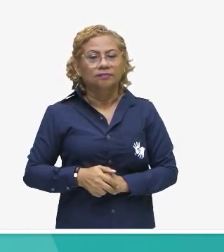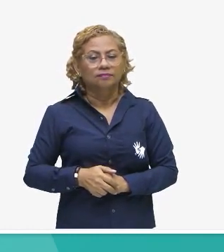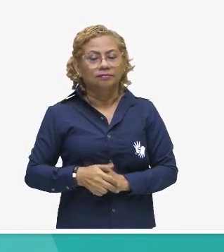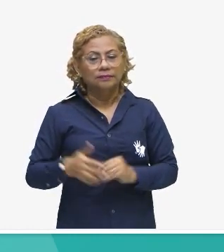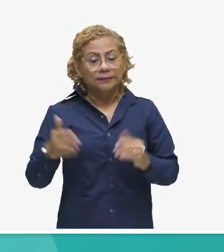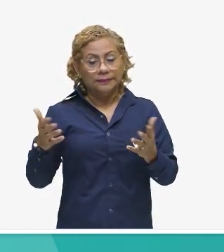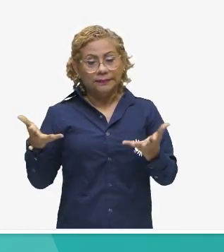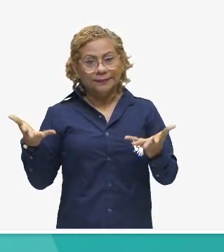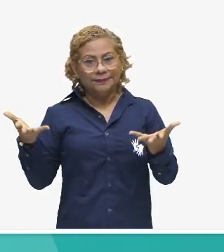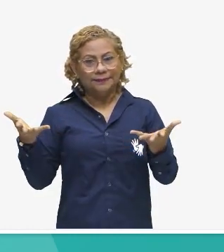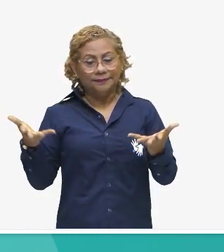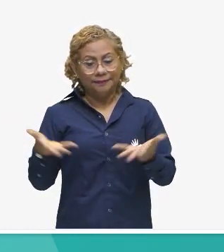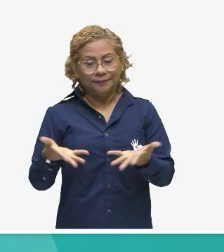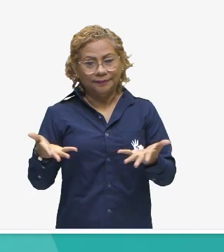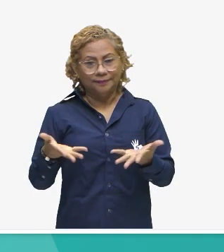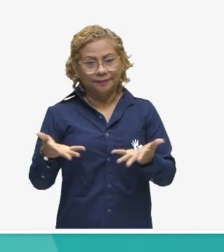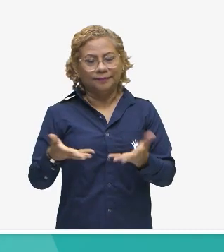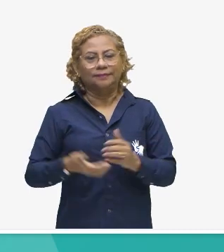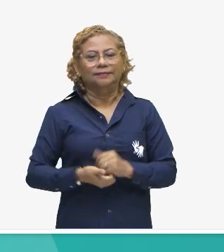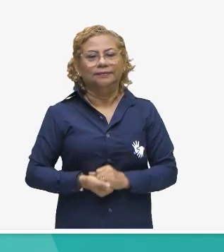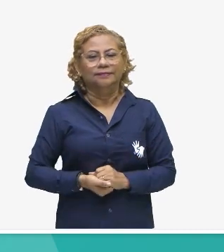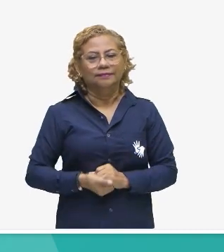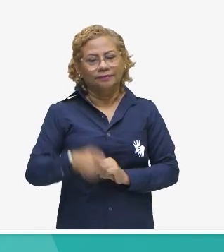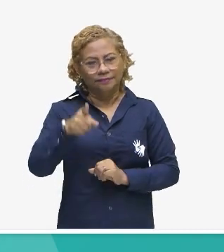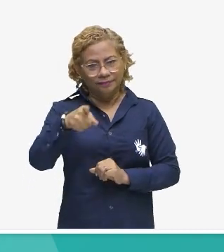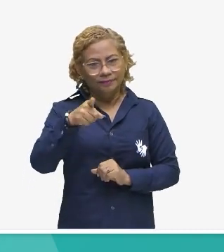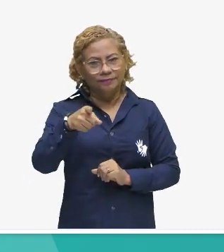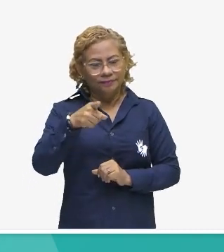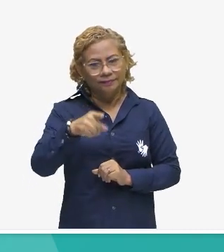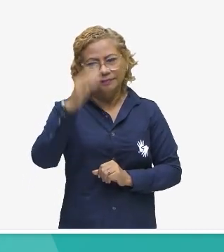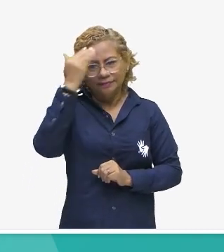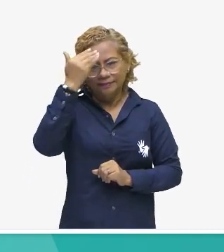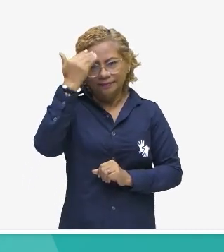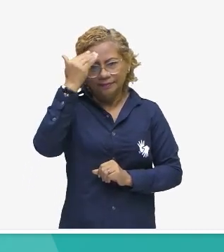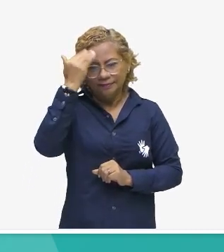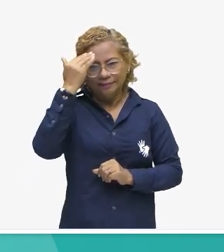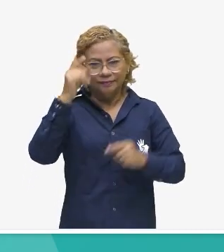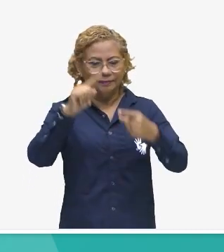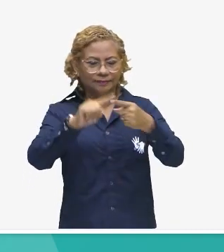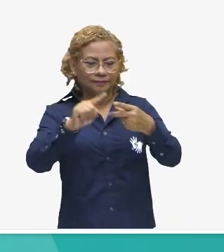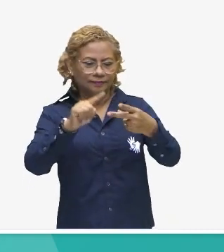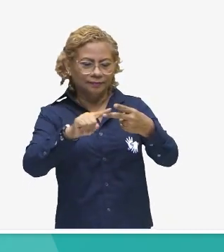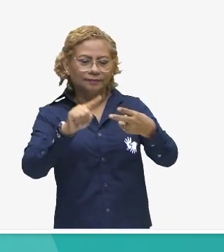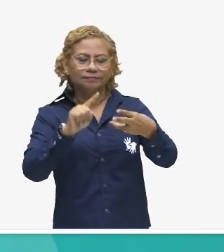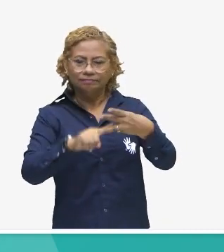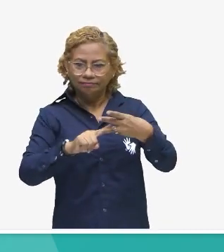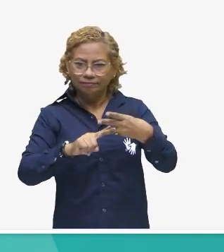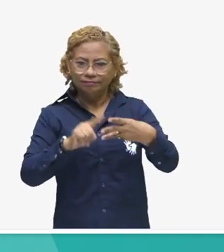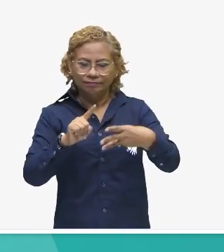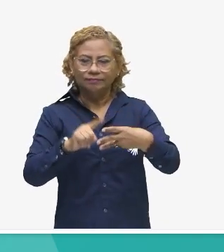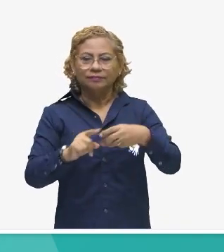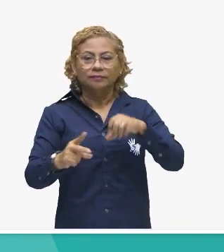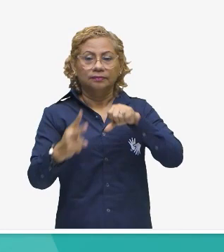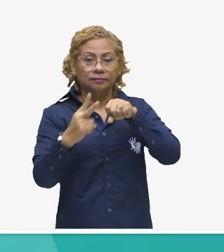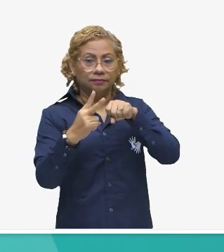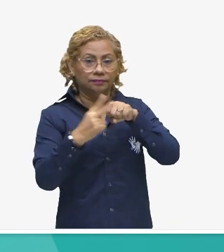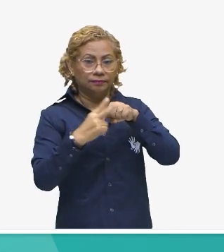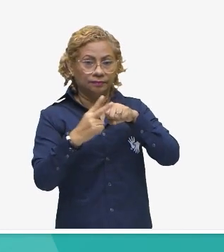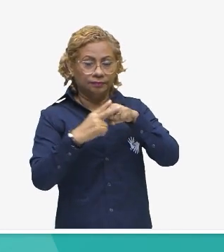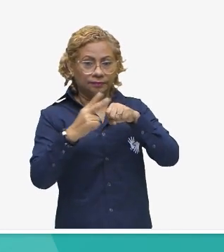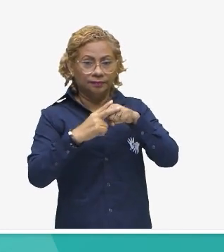e agora. Então, espero que vocês tenham compreendido bem os tempos verbais, né?